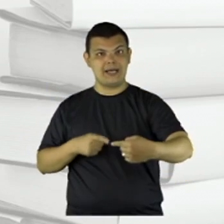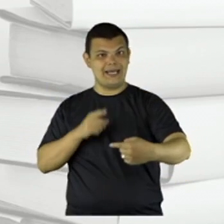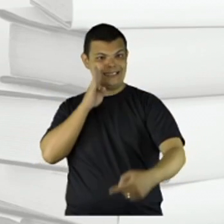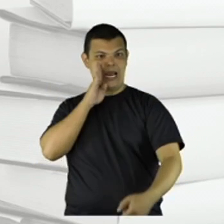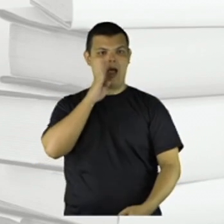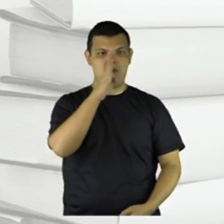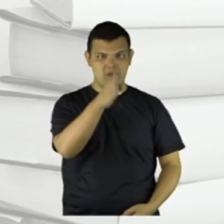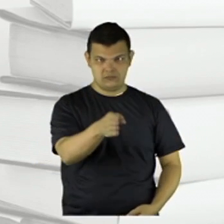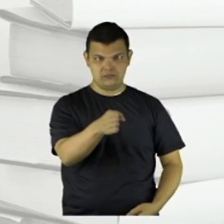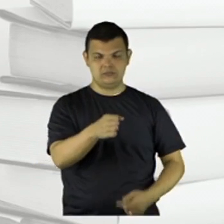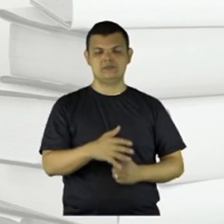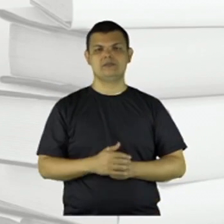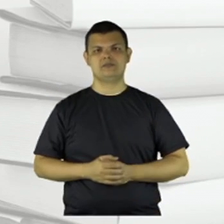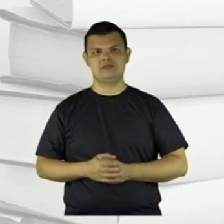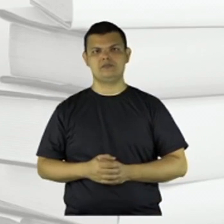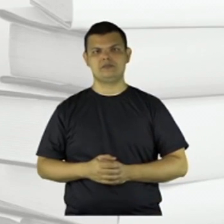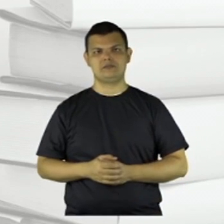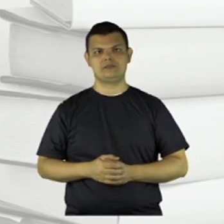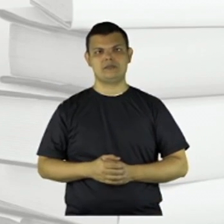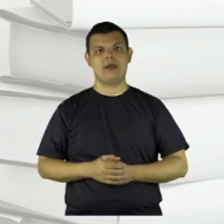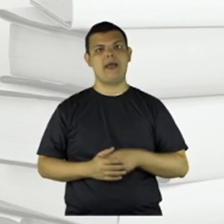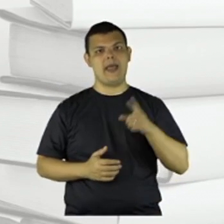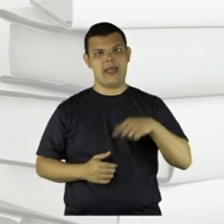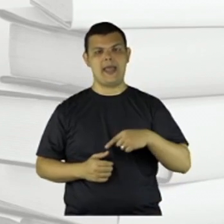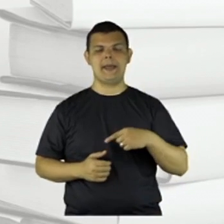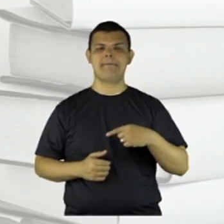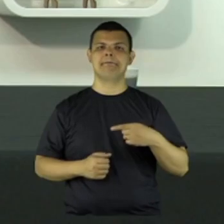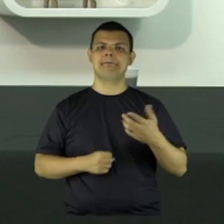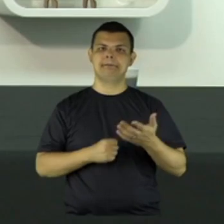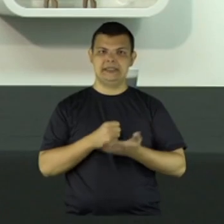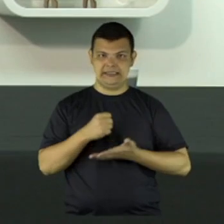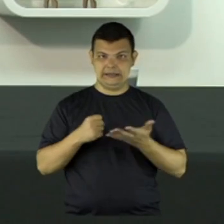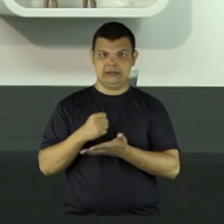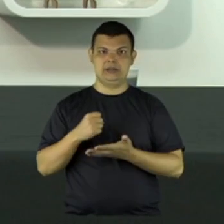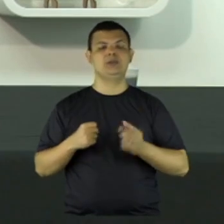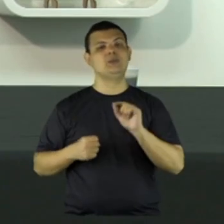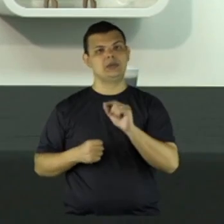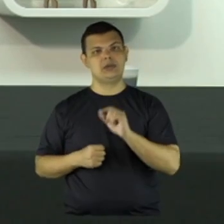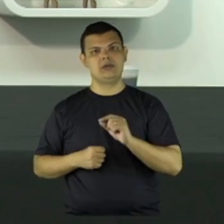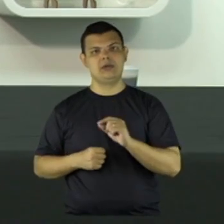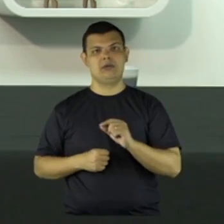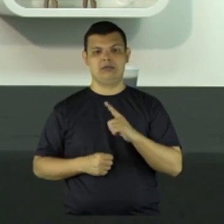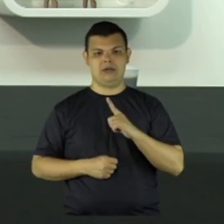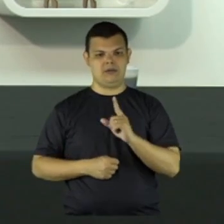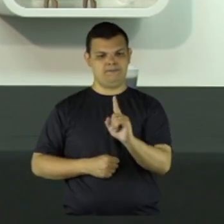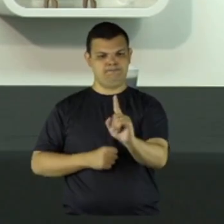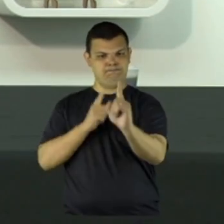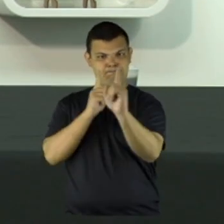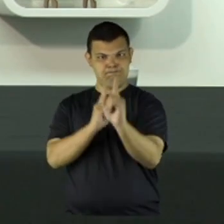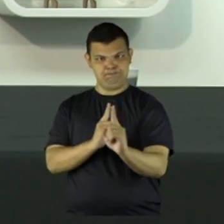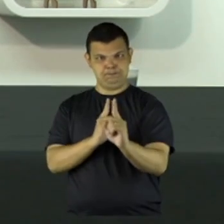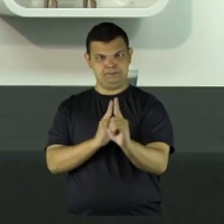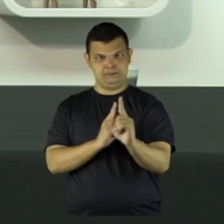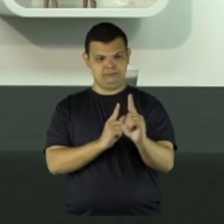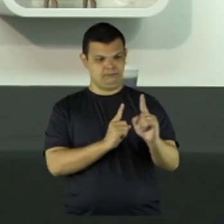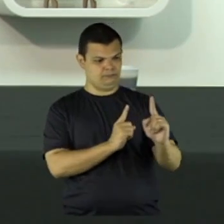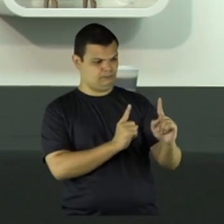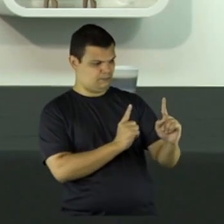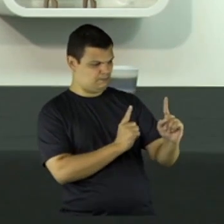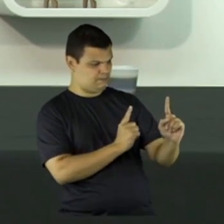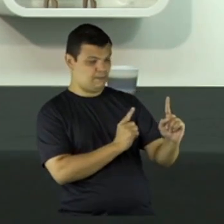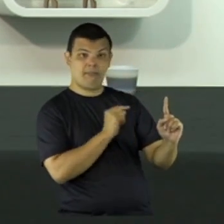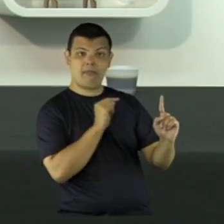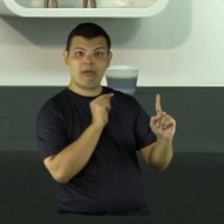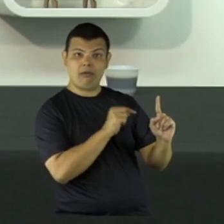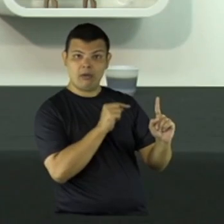Oponente-alvo é o princípio onde você vai ter o seu adversário, o seu oponente, e aí